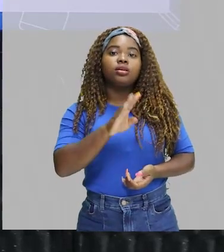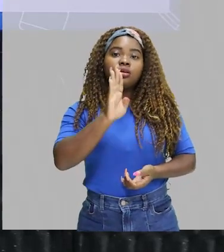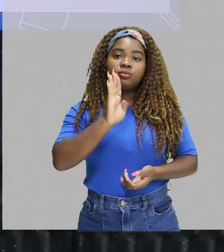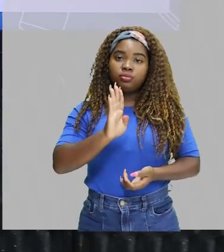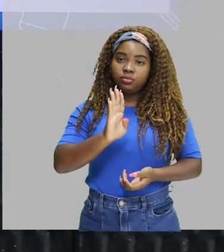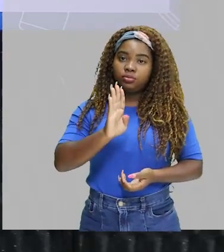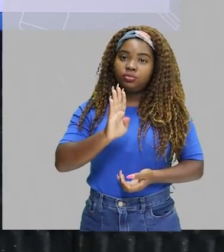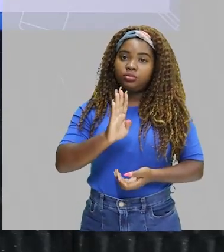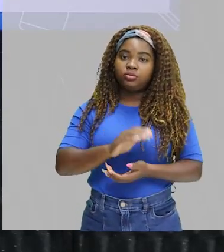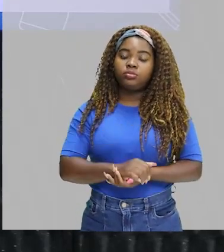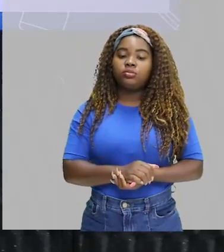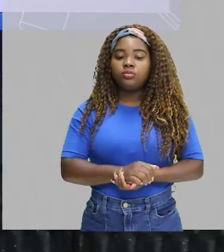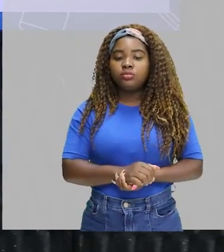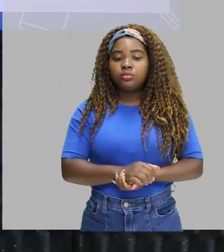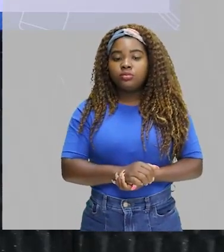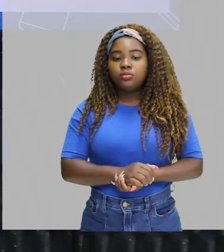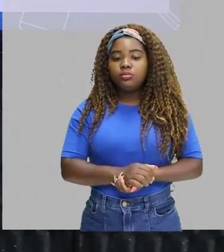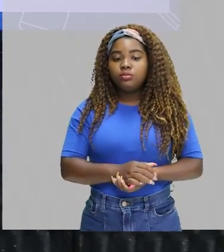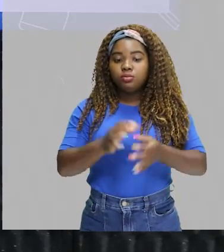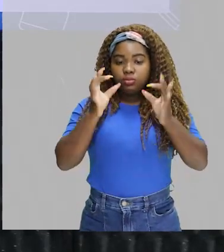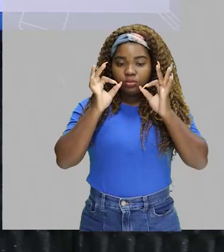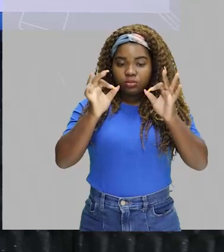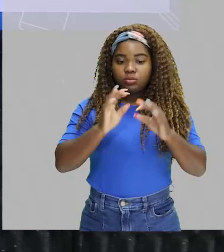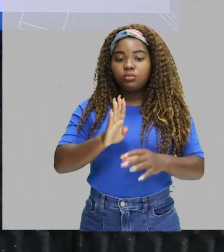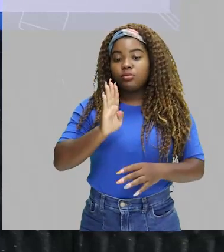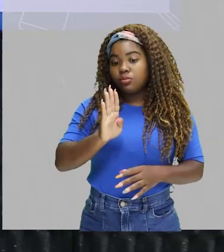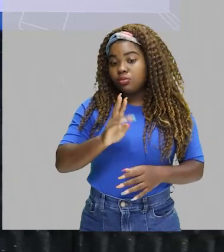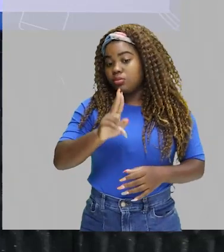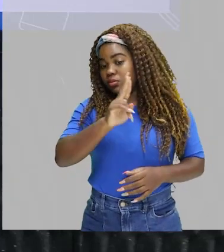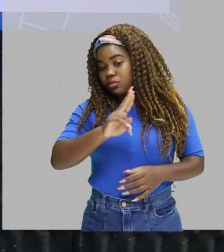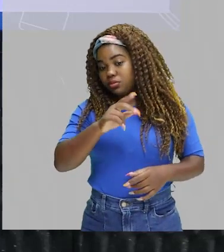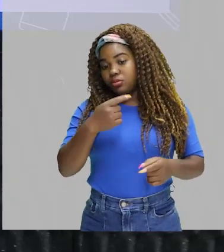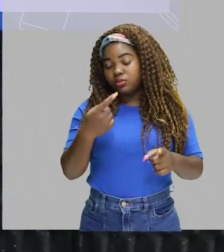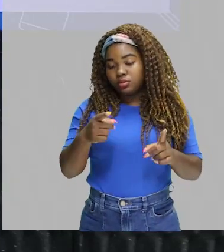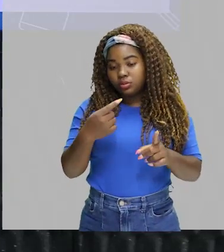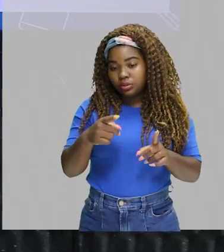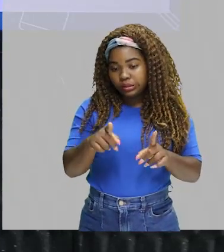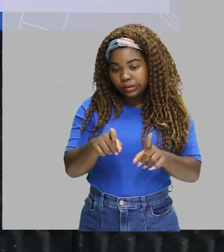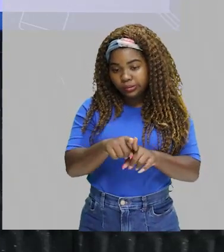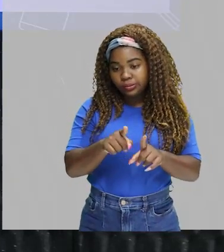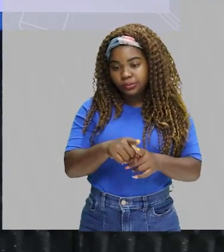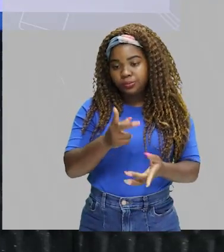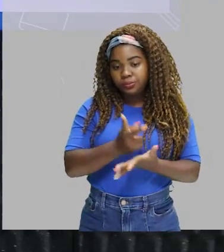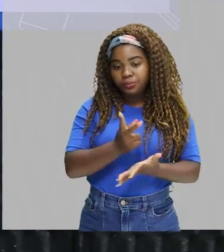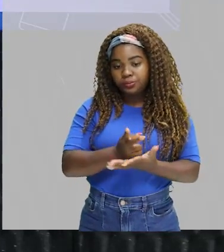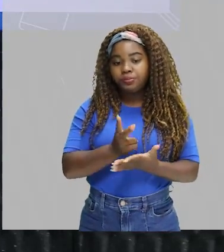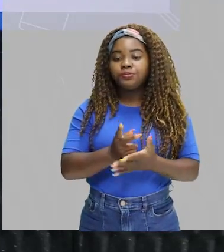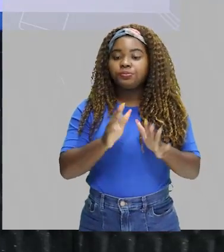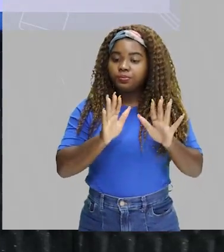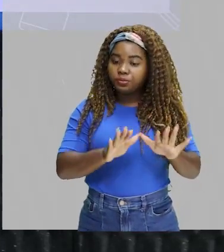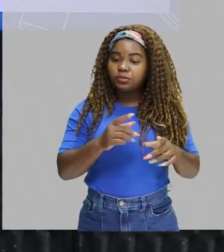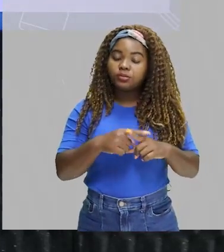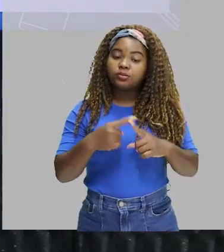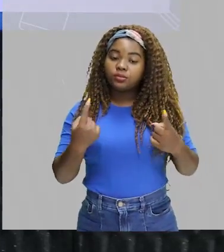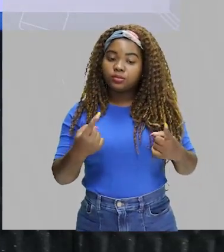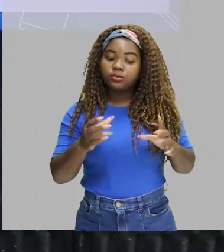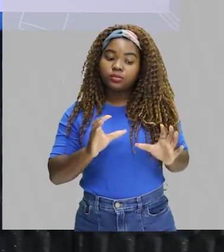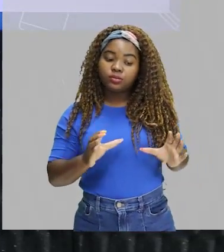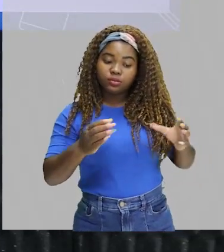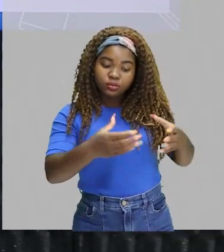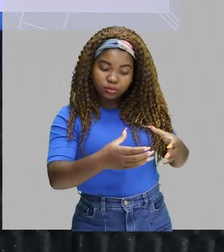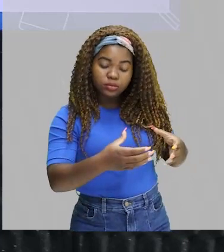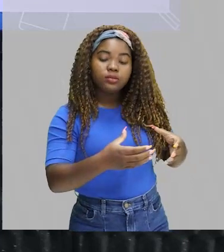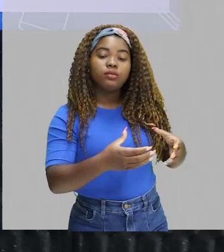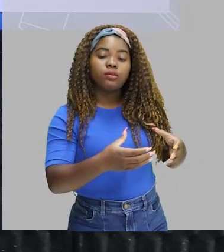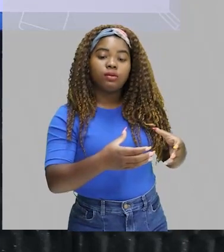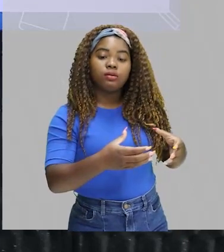utilitarista. Preste atenção que o que é útil ele vai ser mantido, o utilitário ele vai ser mantido, mas num tom coletivo. Tá?